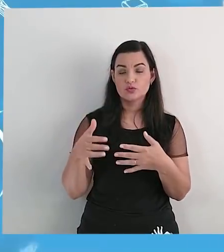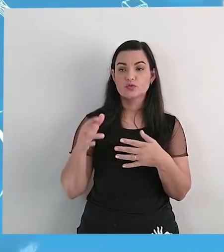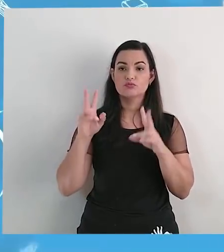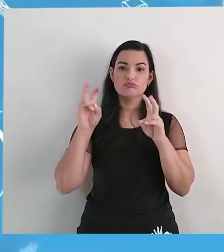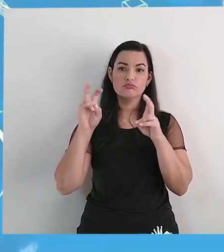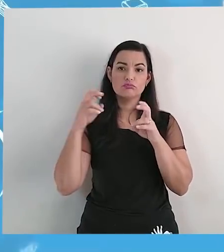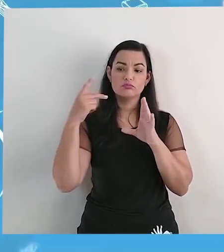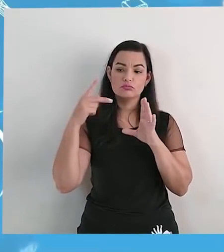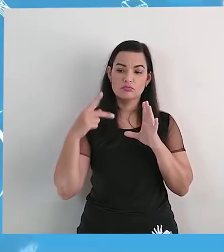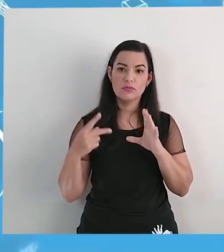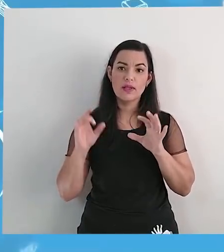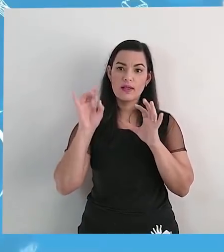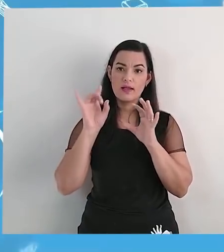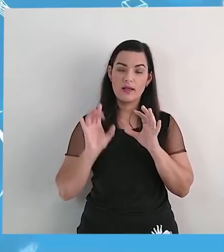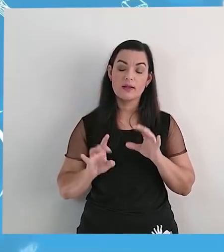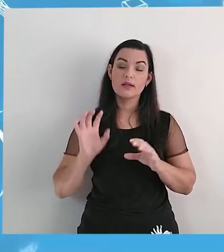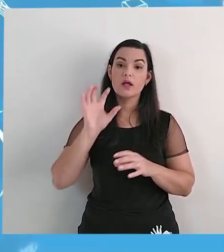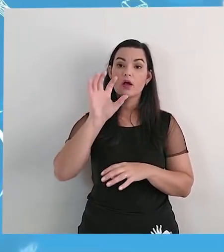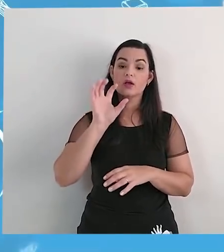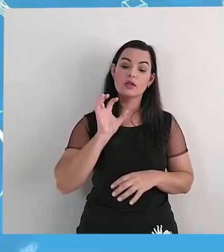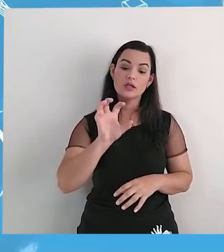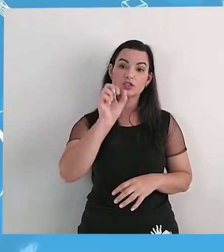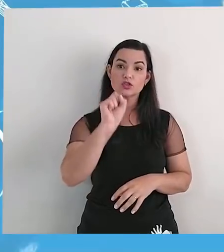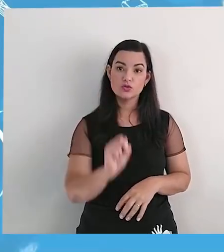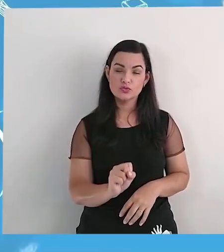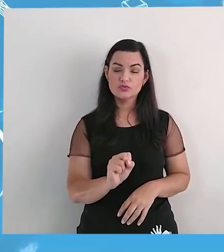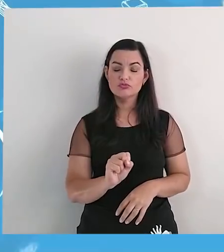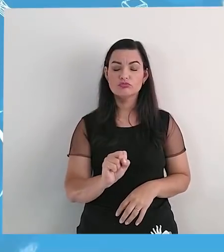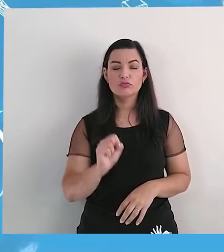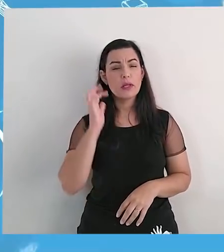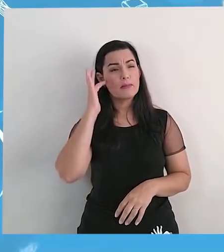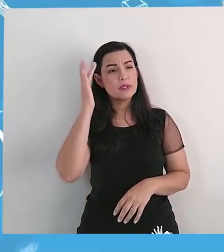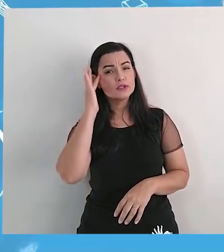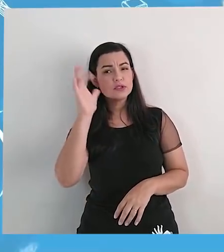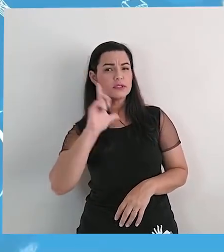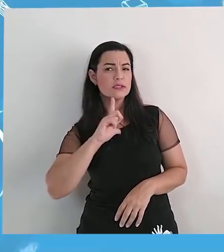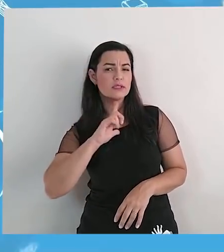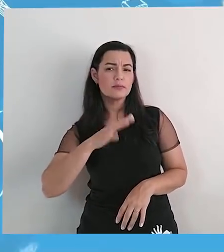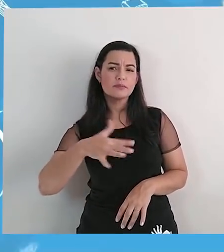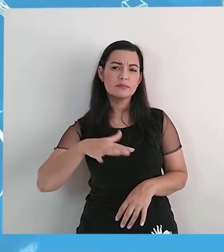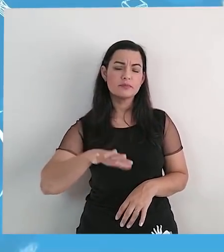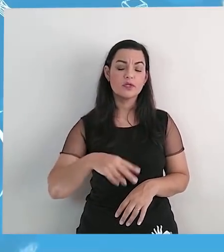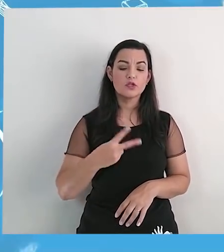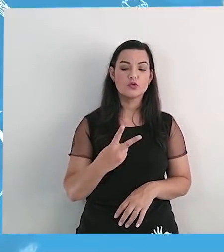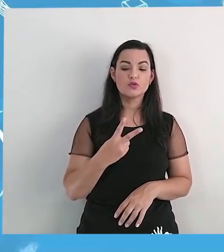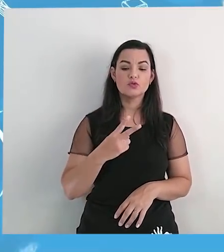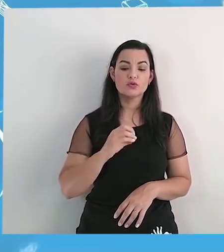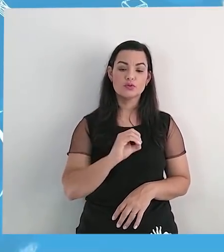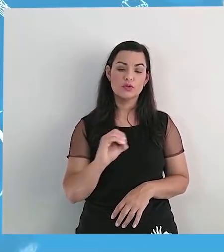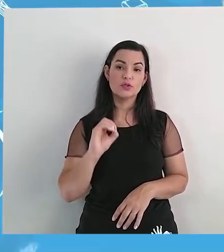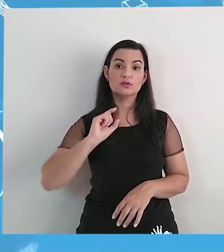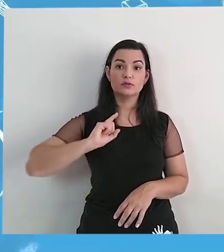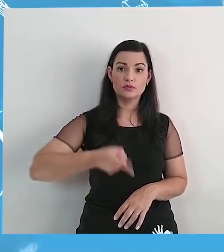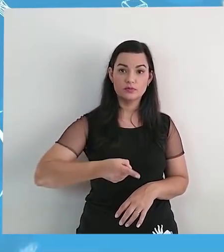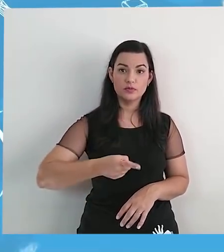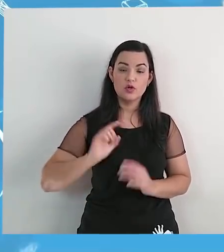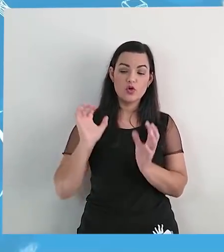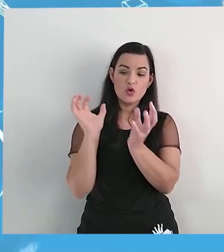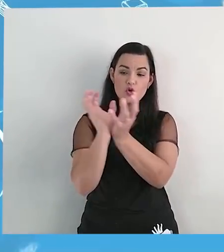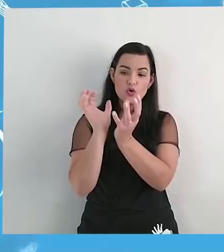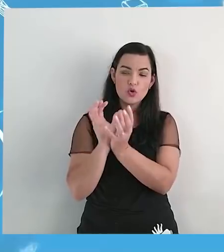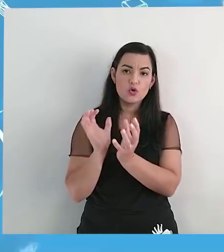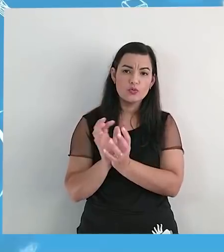sul, estima-se que nós tenhamos 200 mil espécies diferentes